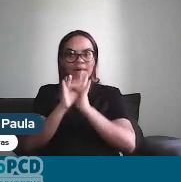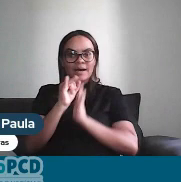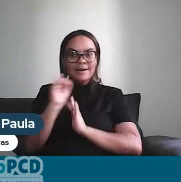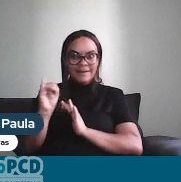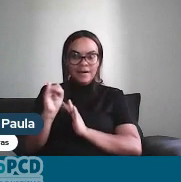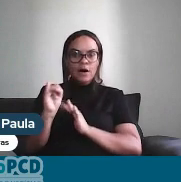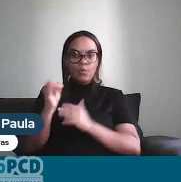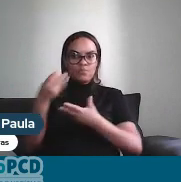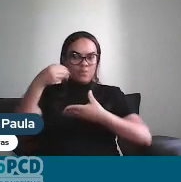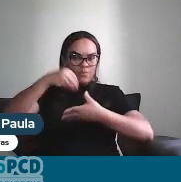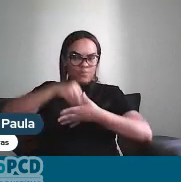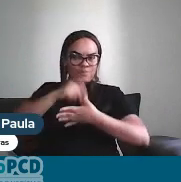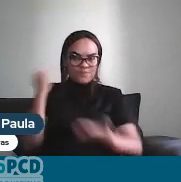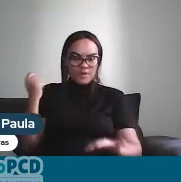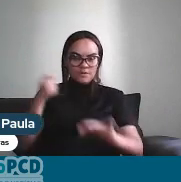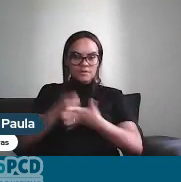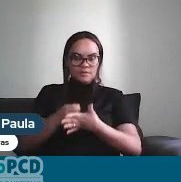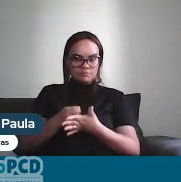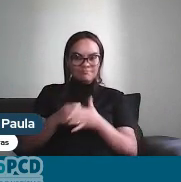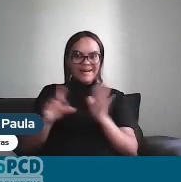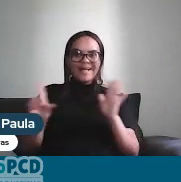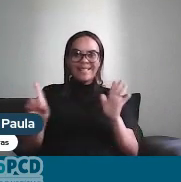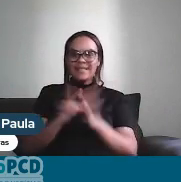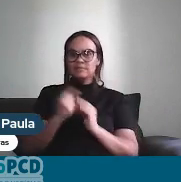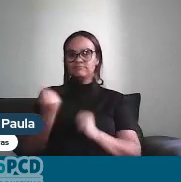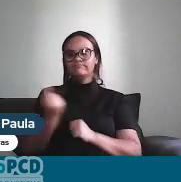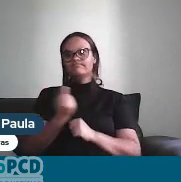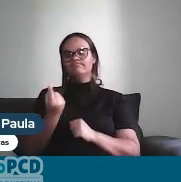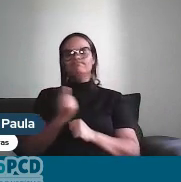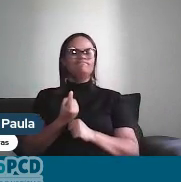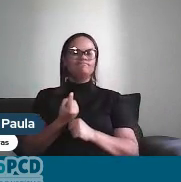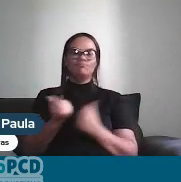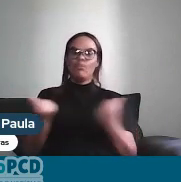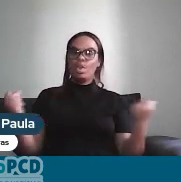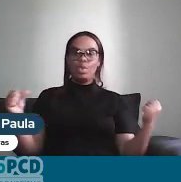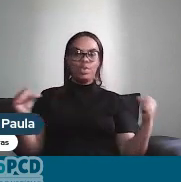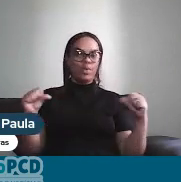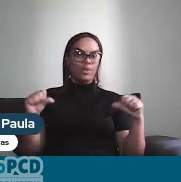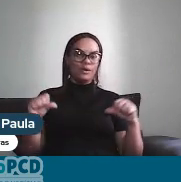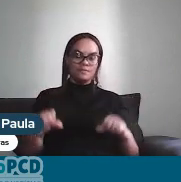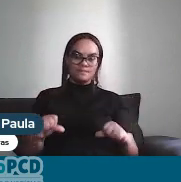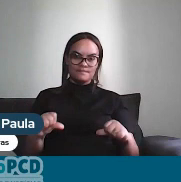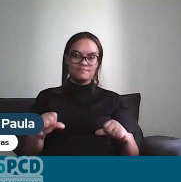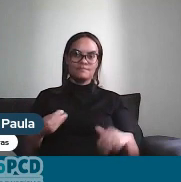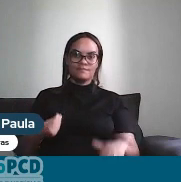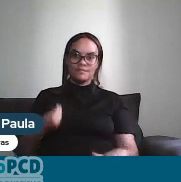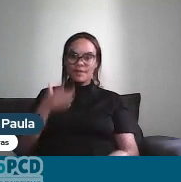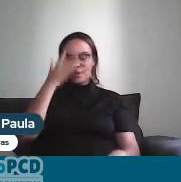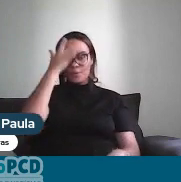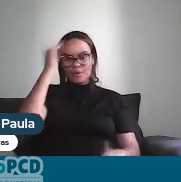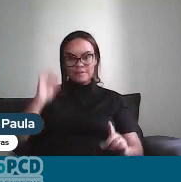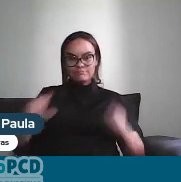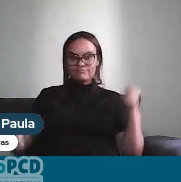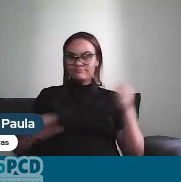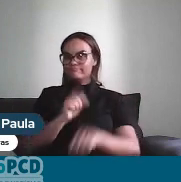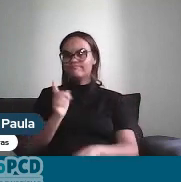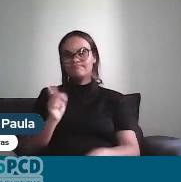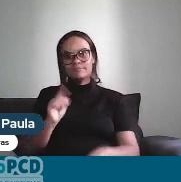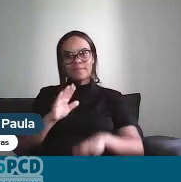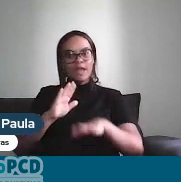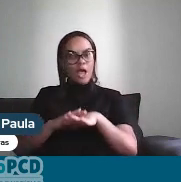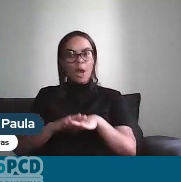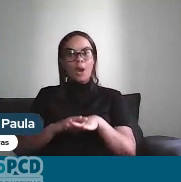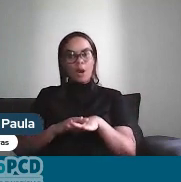queremos dizer. Mas uma lei sozinha, ela não faz a vida da pessoa mudar.